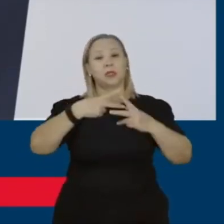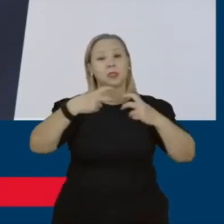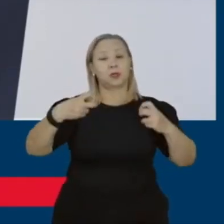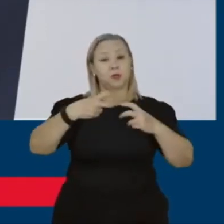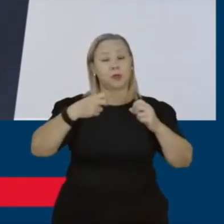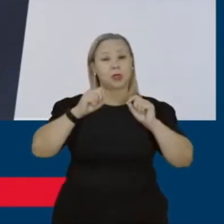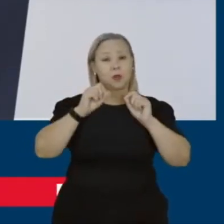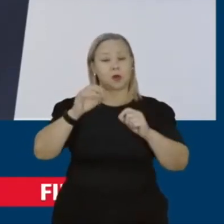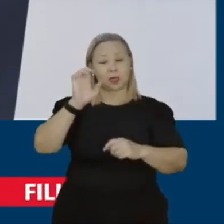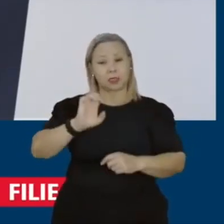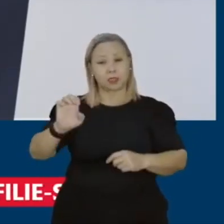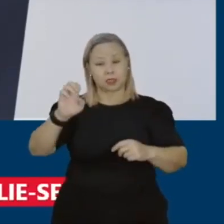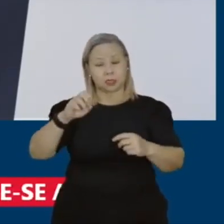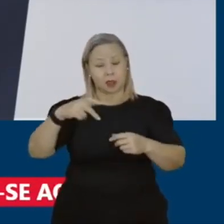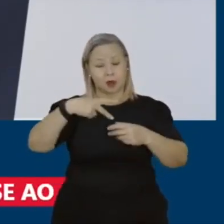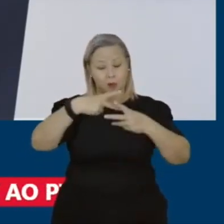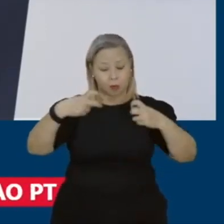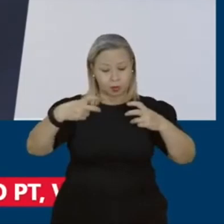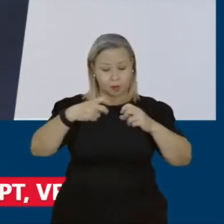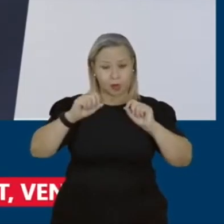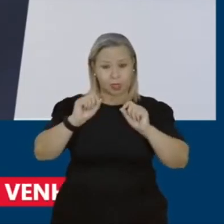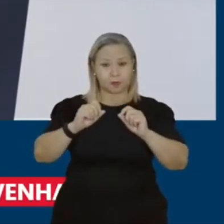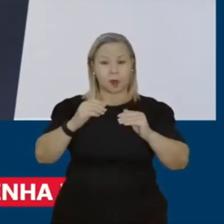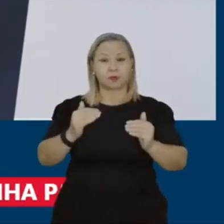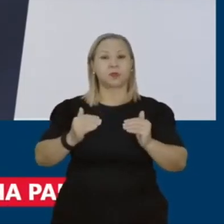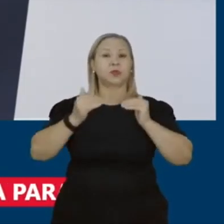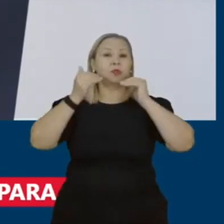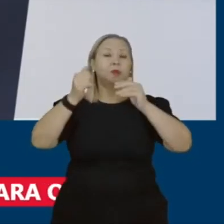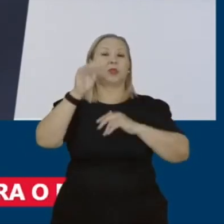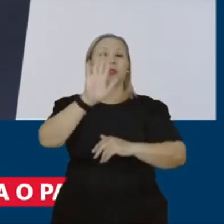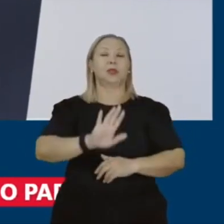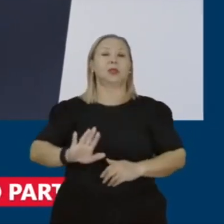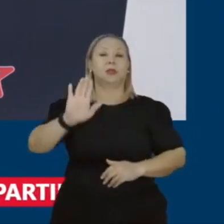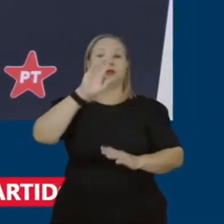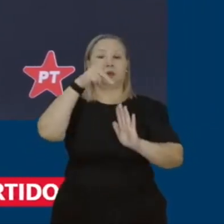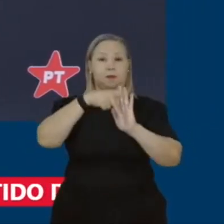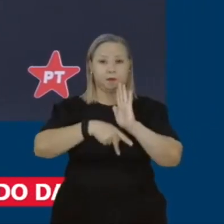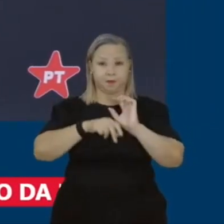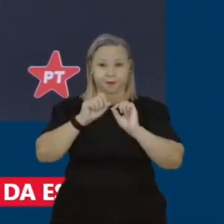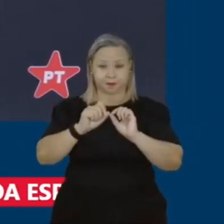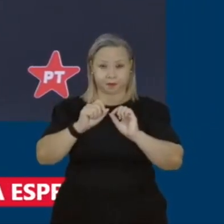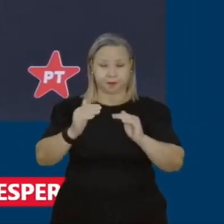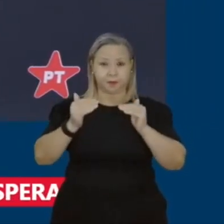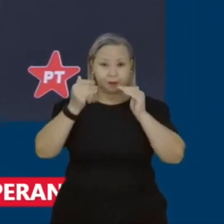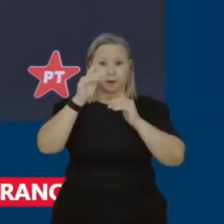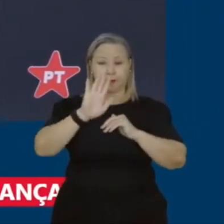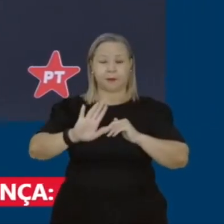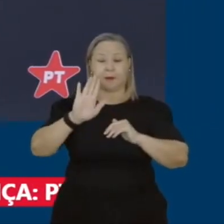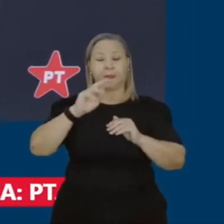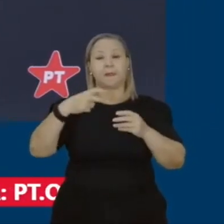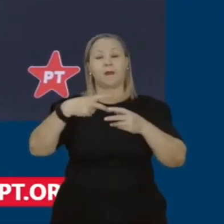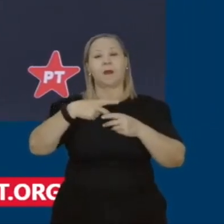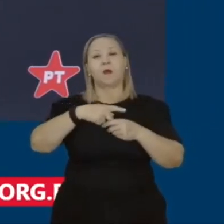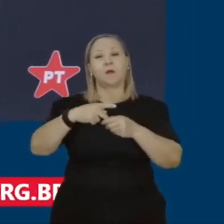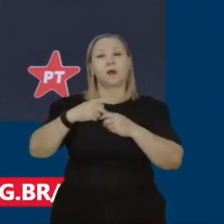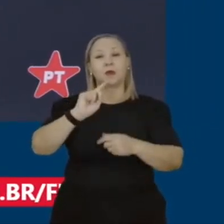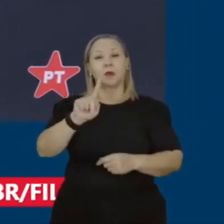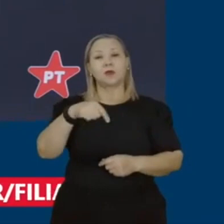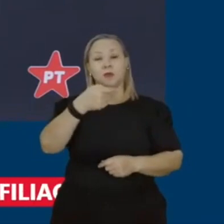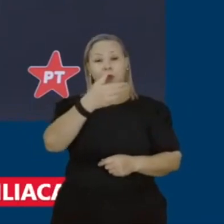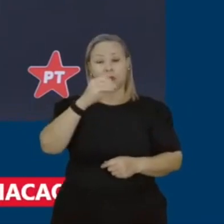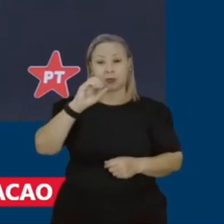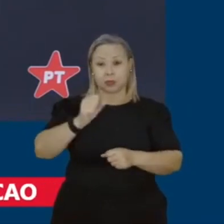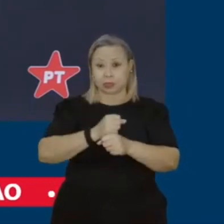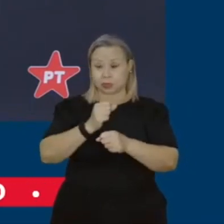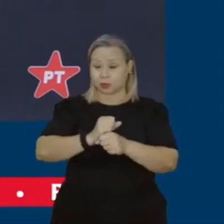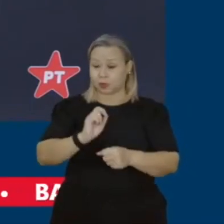para um projeto de soberania nacional? É absoluta. O petróleo nos próximos 100 anos vai